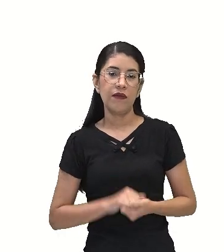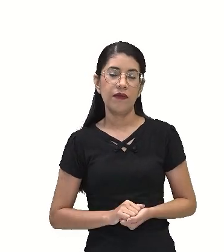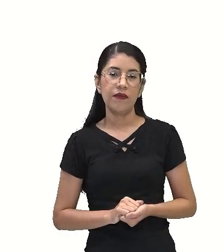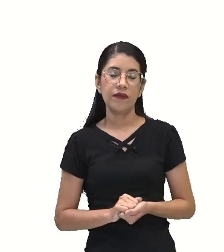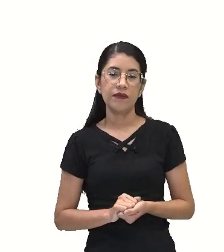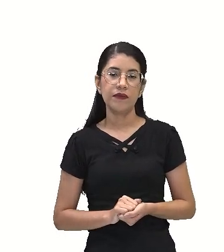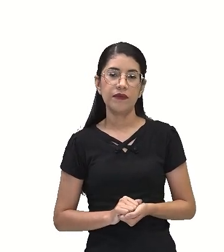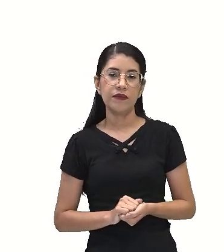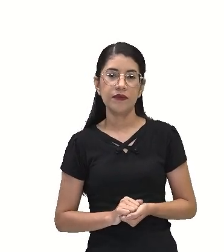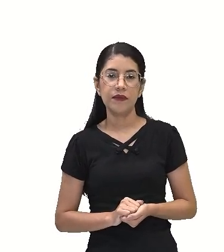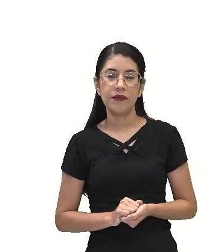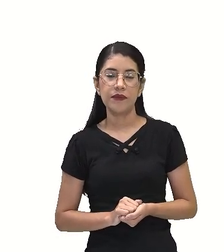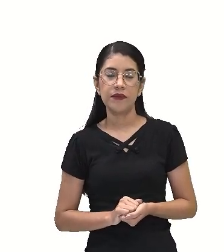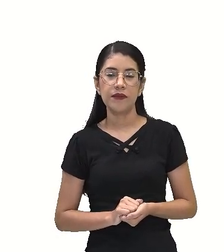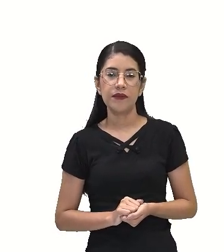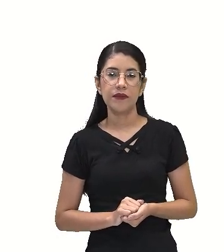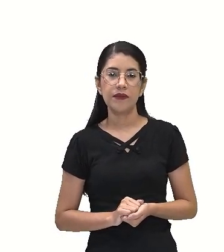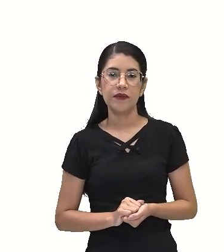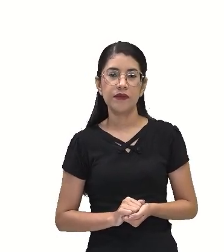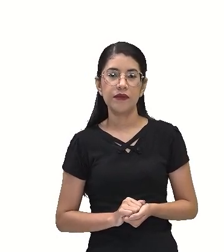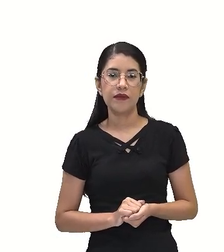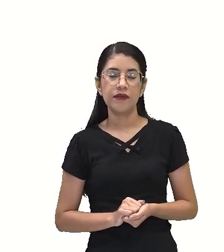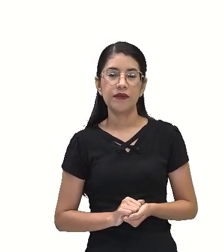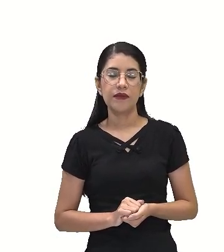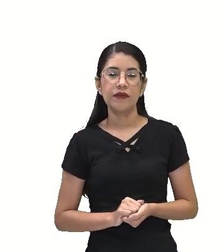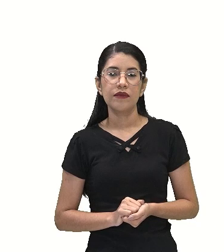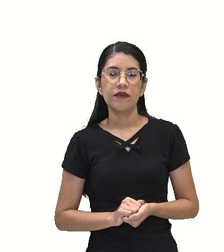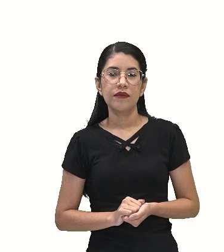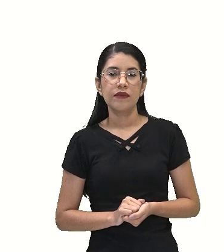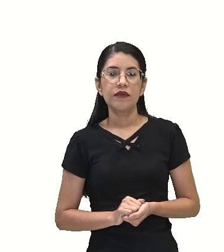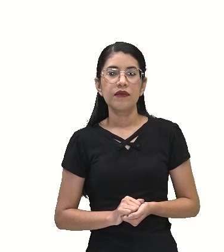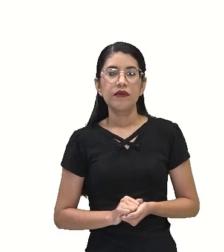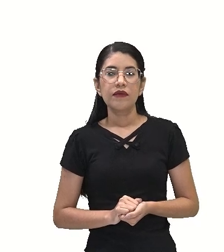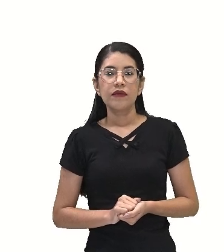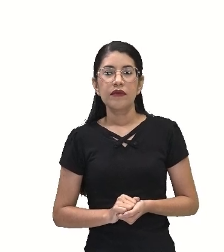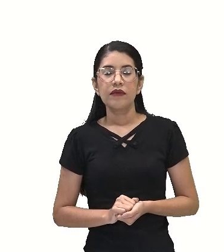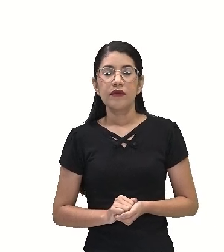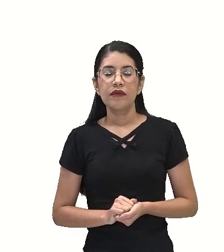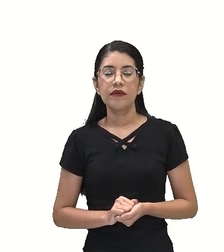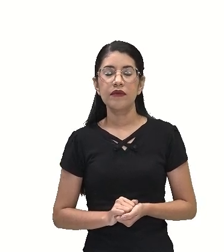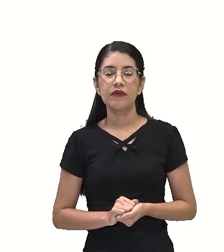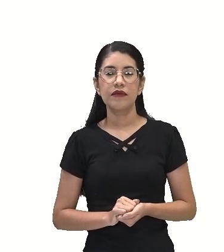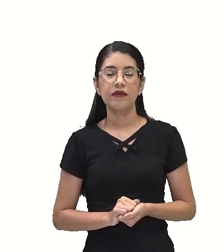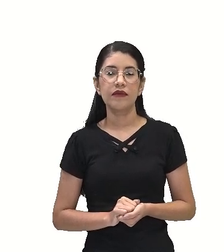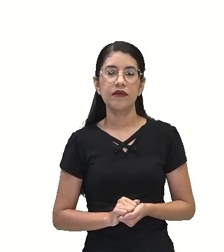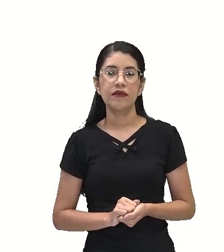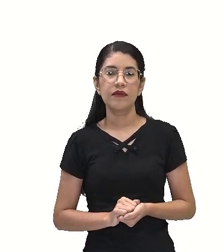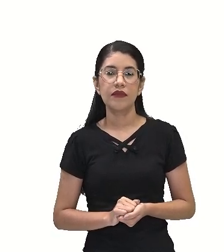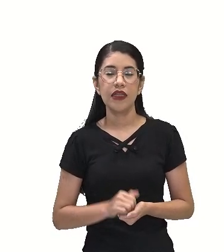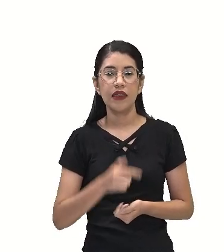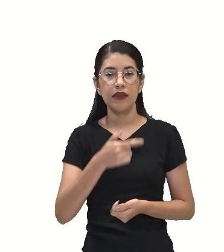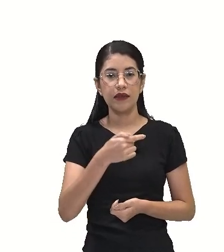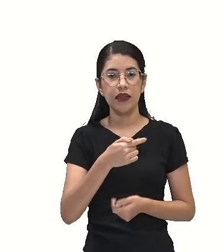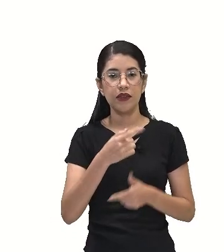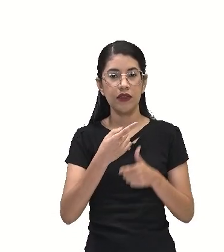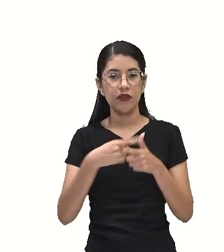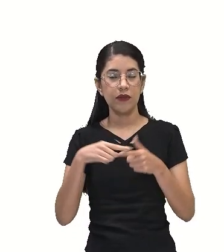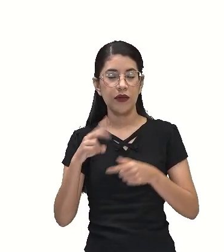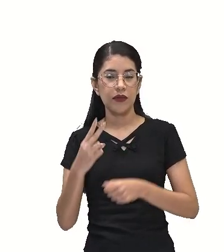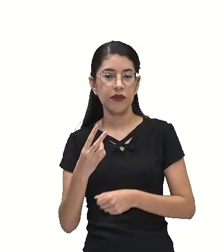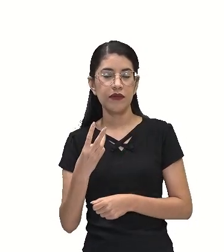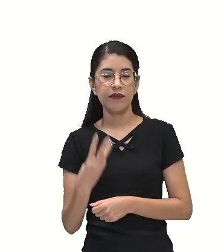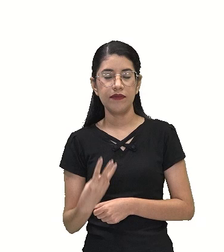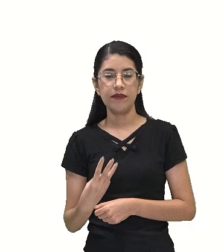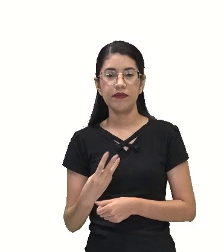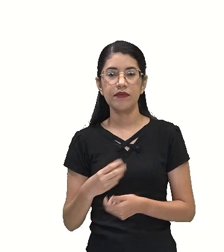de divisão, né, não exata. Então, vamos pegar aqui 7 dividido por 2 é 3, porque